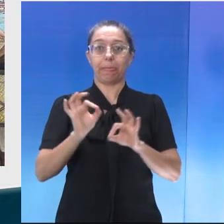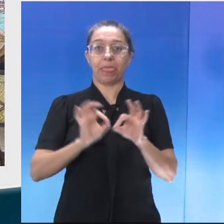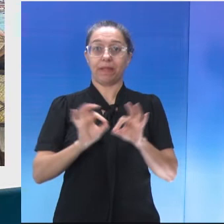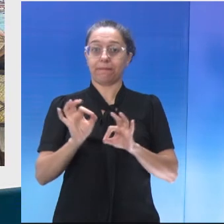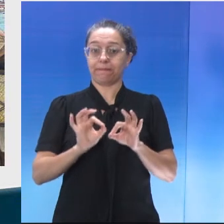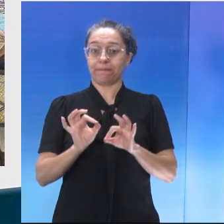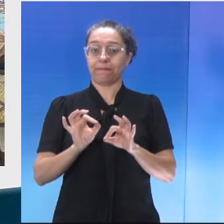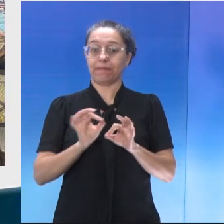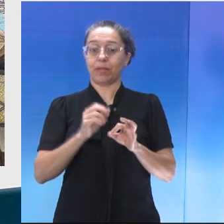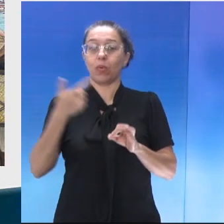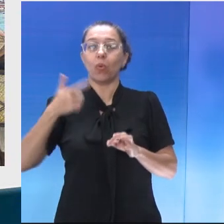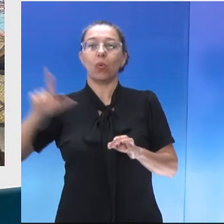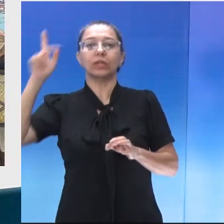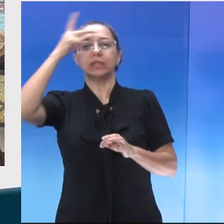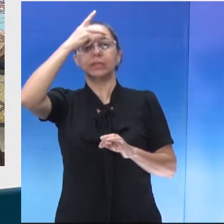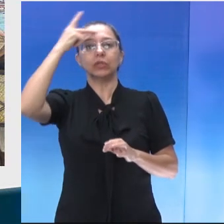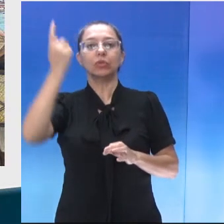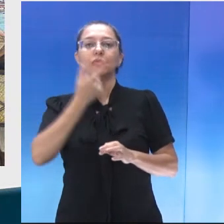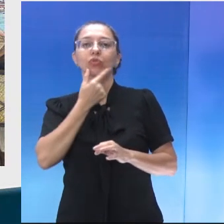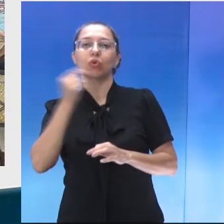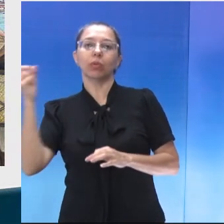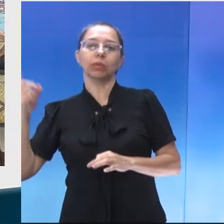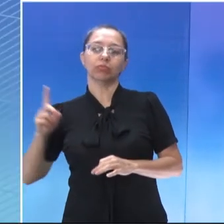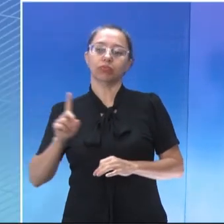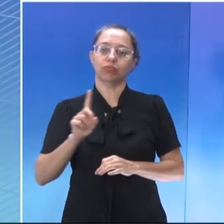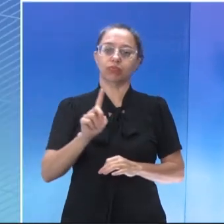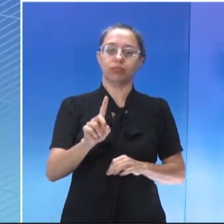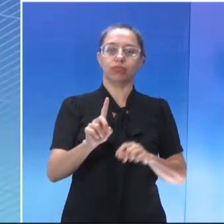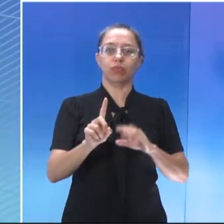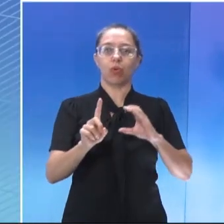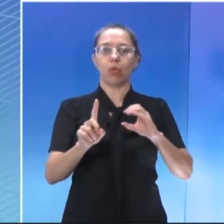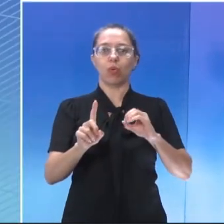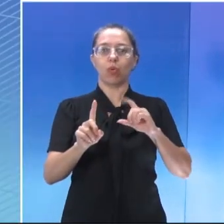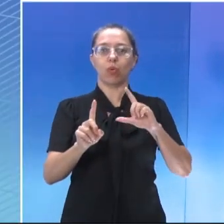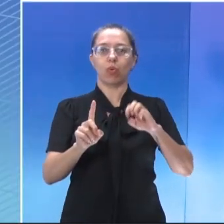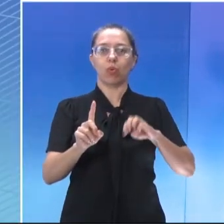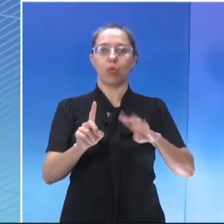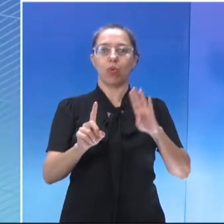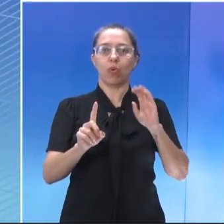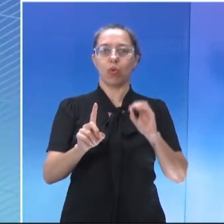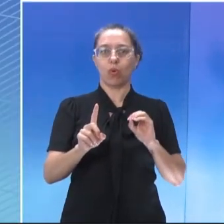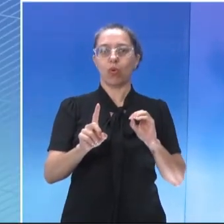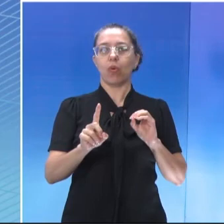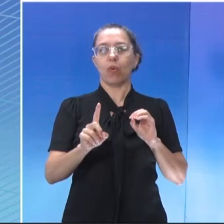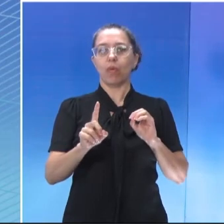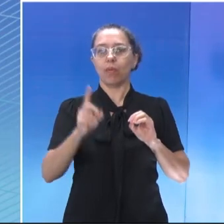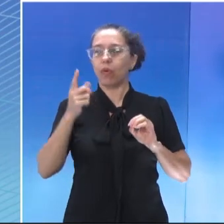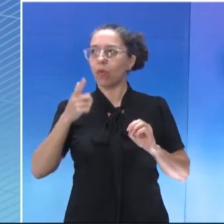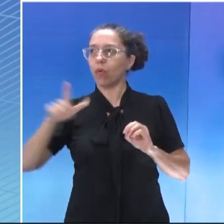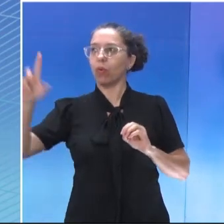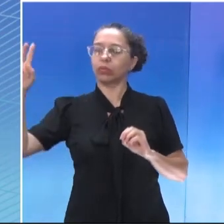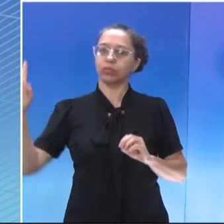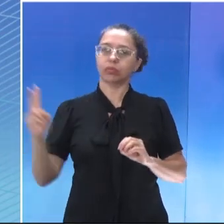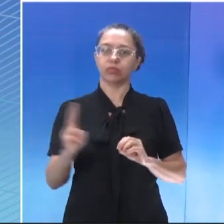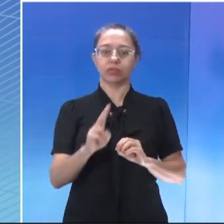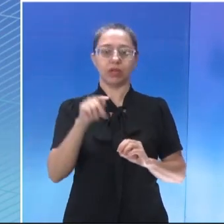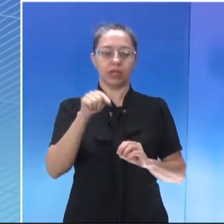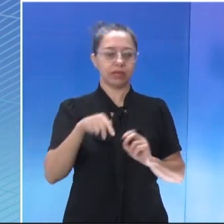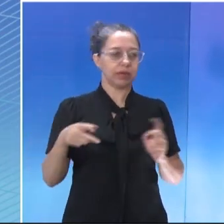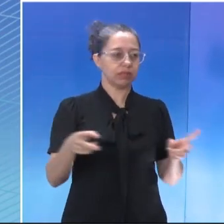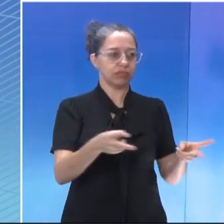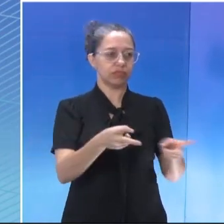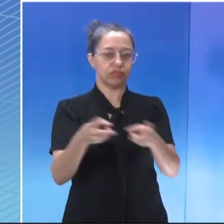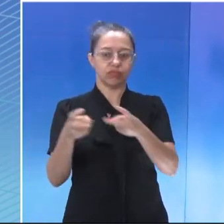né, exploradores que vieram a mando, né, dos europeus, né, das coroas europeias, chegaram aqui no nosso continente americano, eles